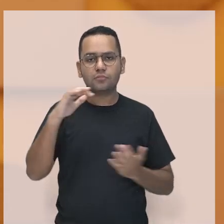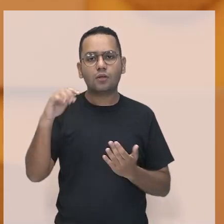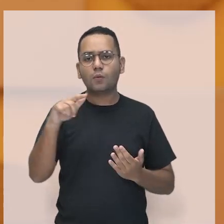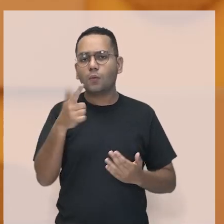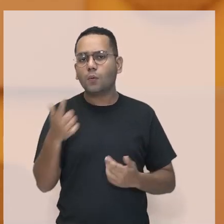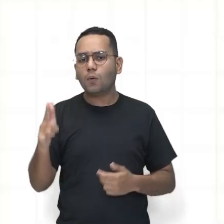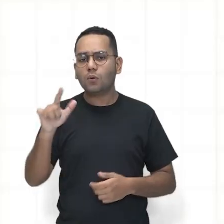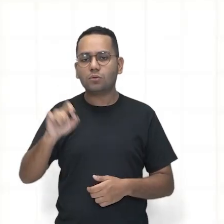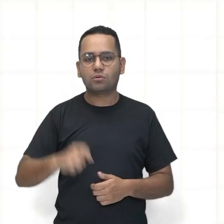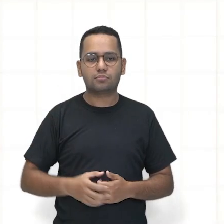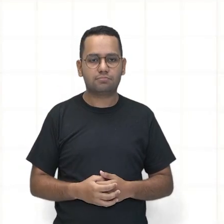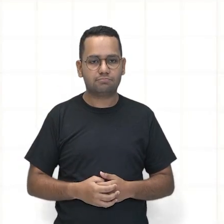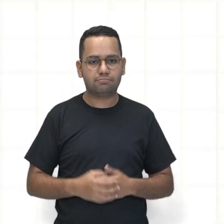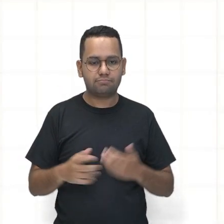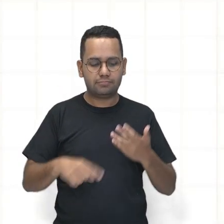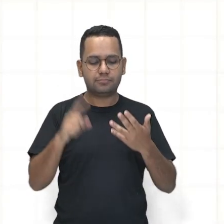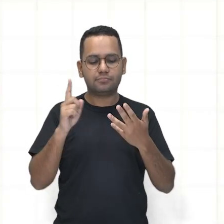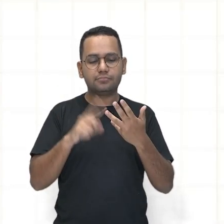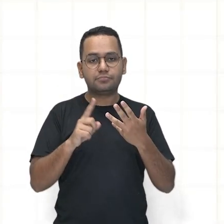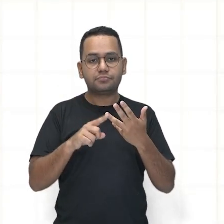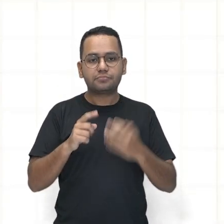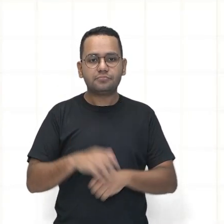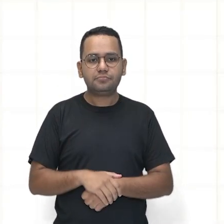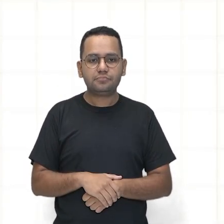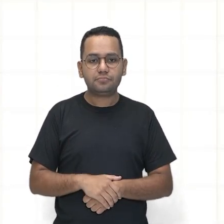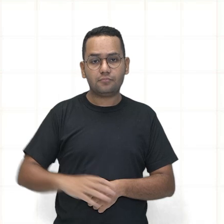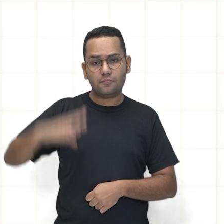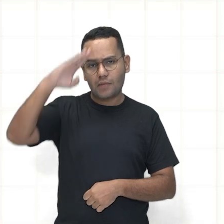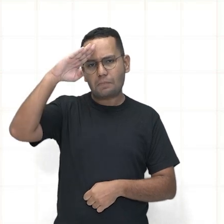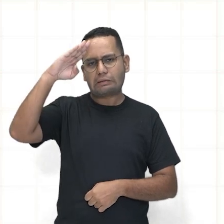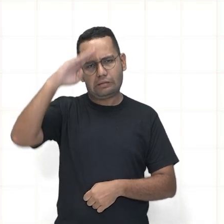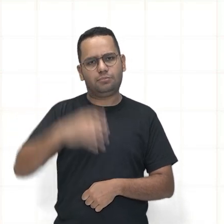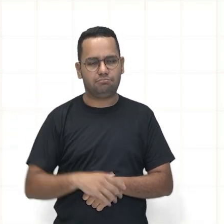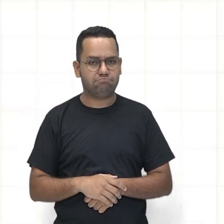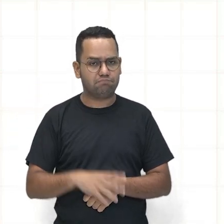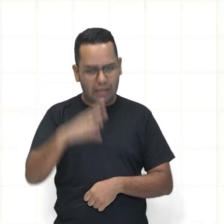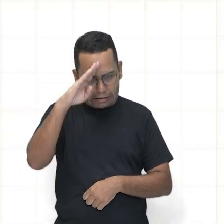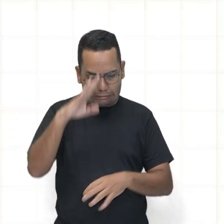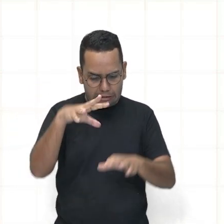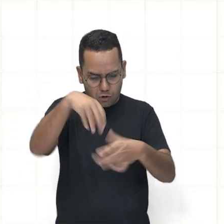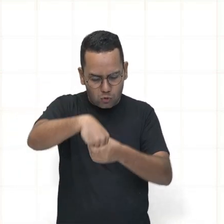vamos observar o descontentamento dentro do Exército em